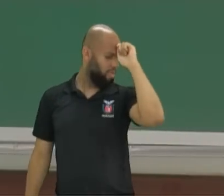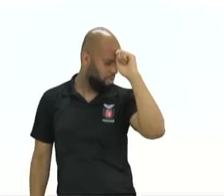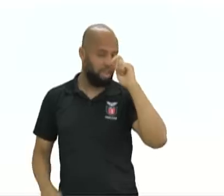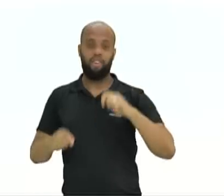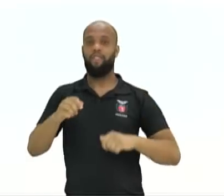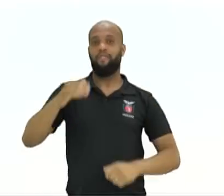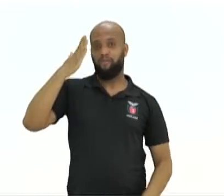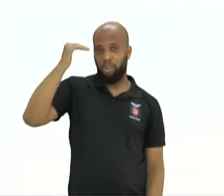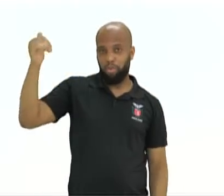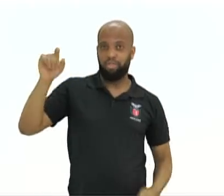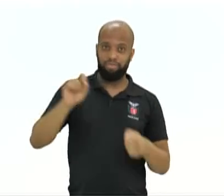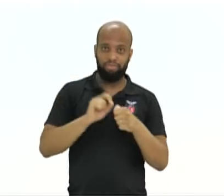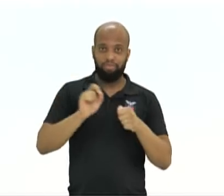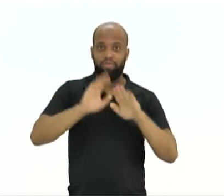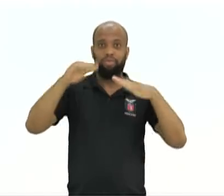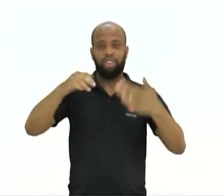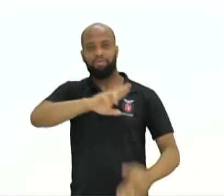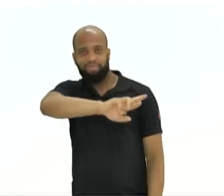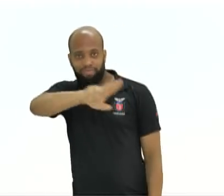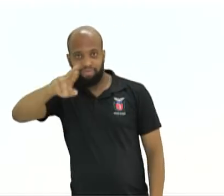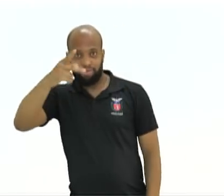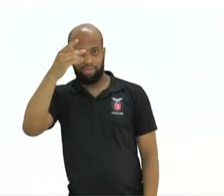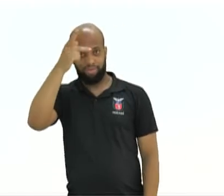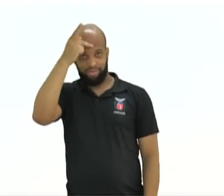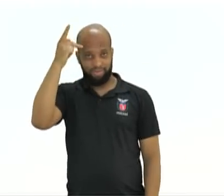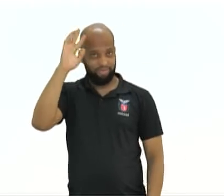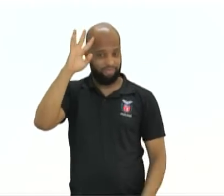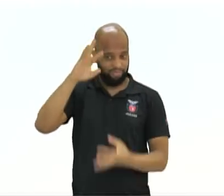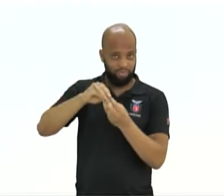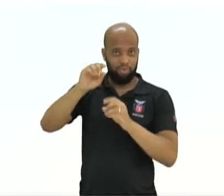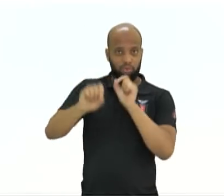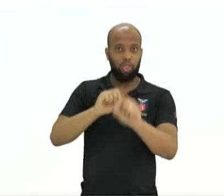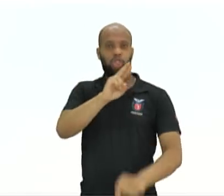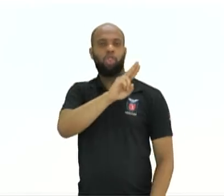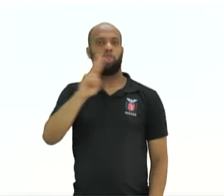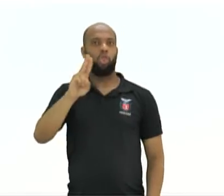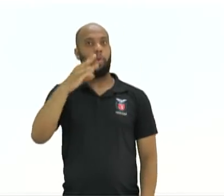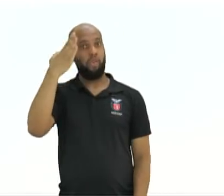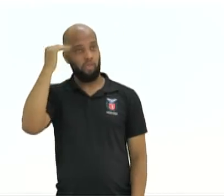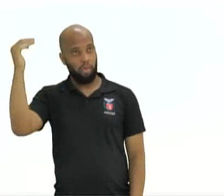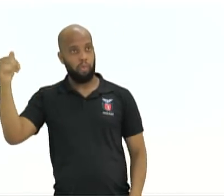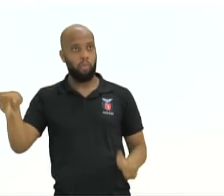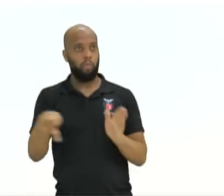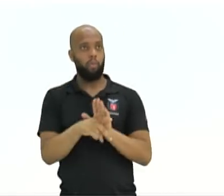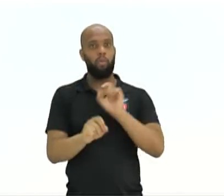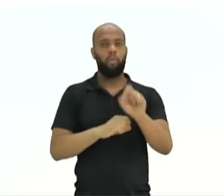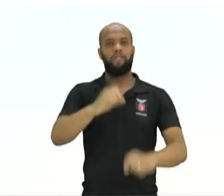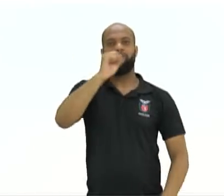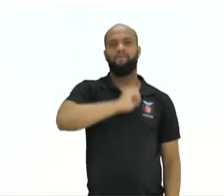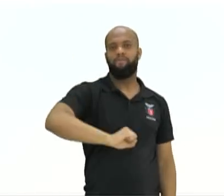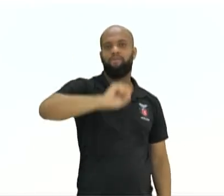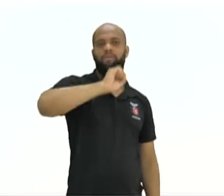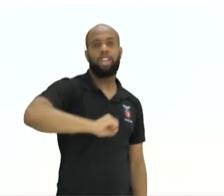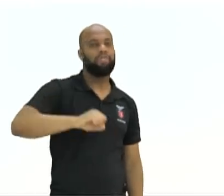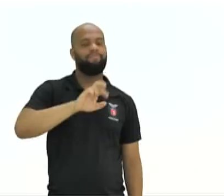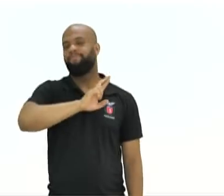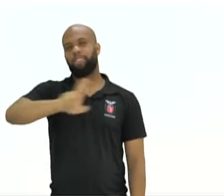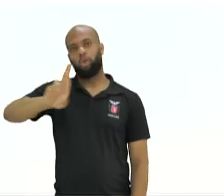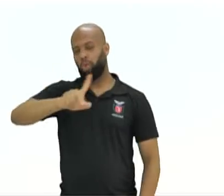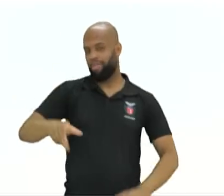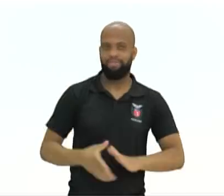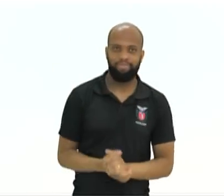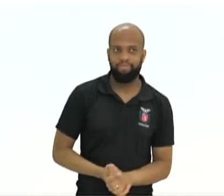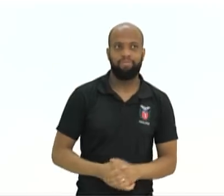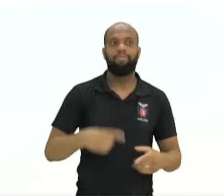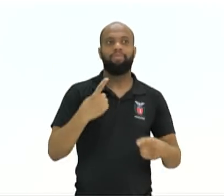popular, muita gente entende que ele é um nome universal para o funk. Não é, tá